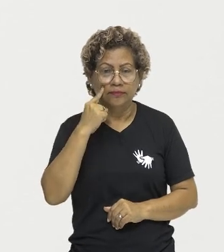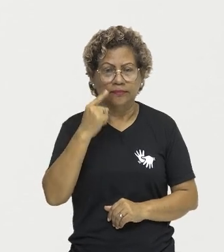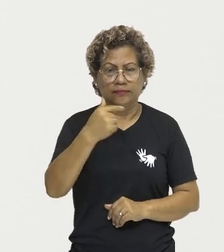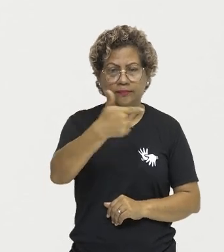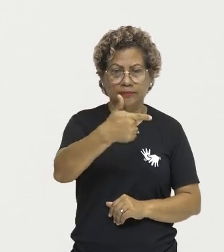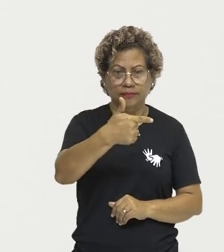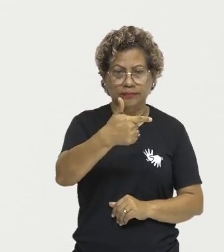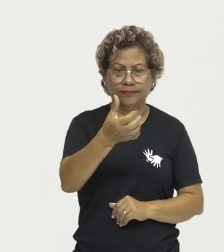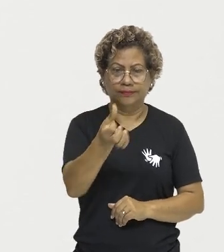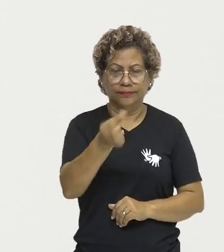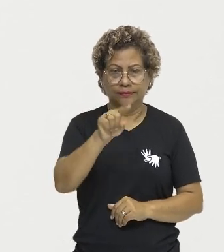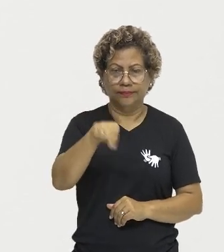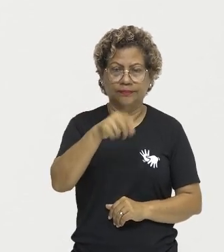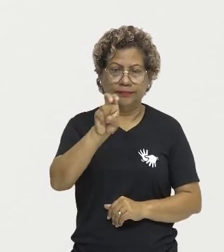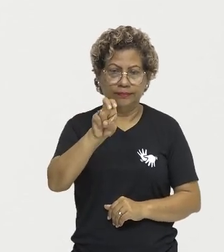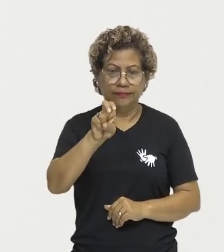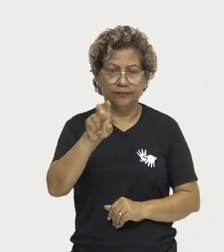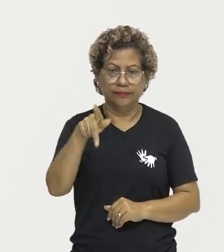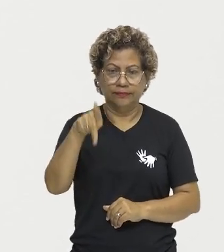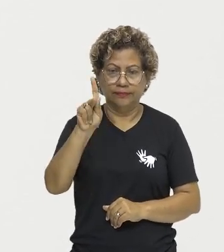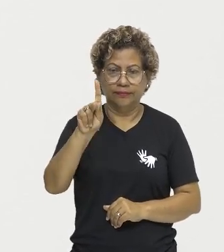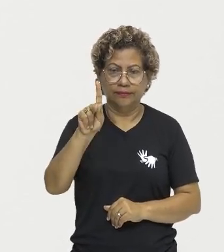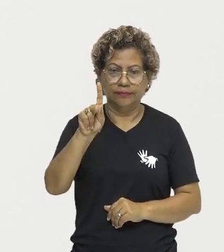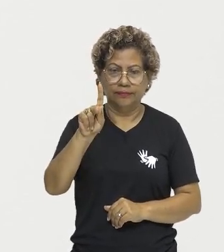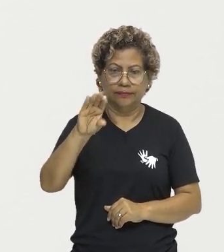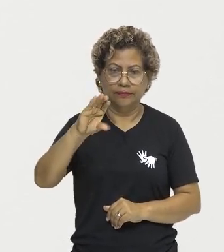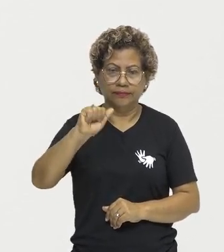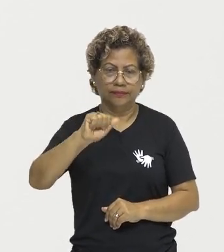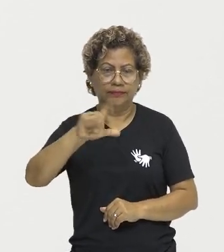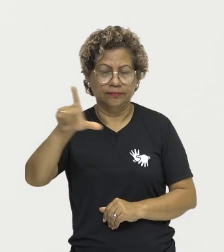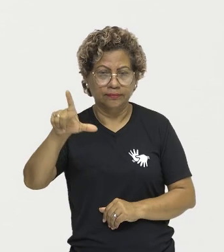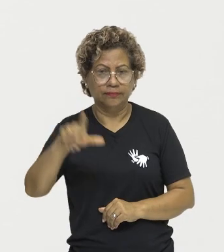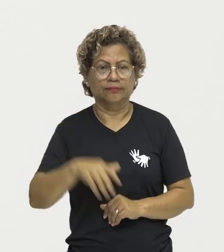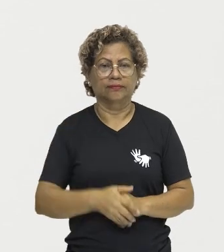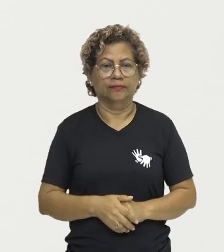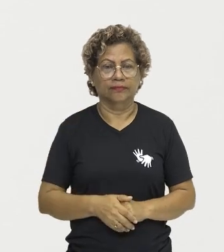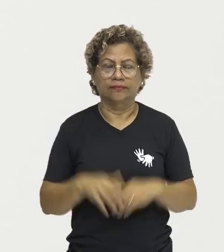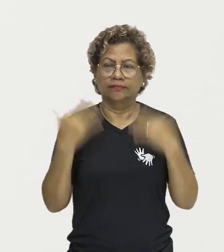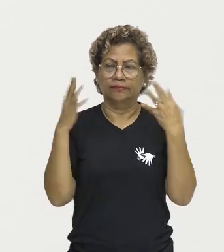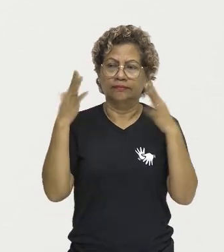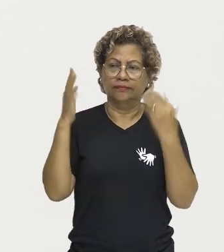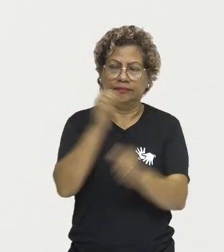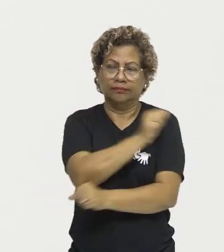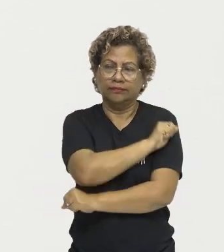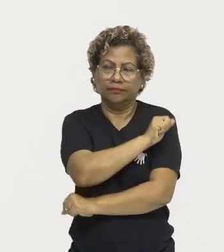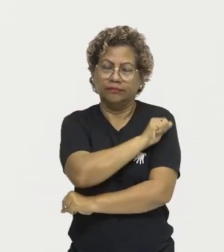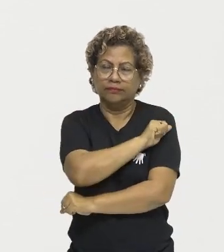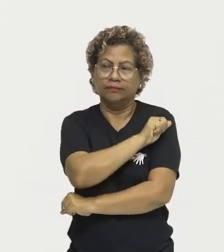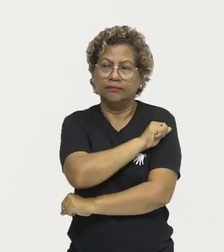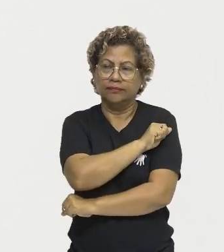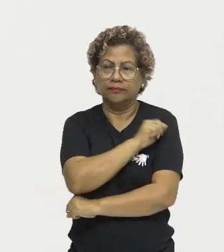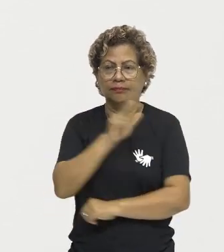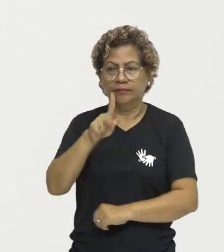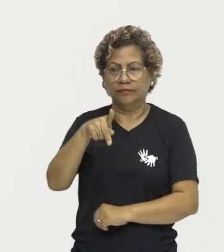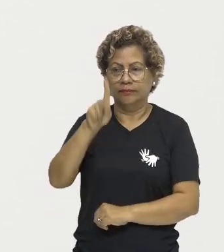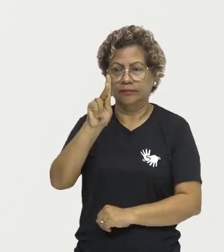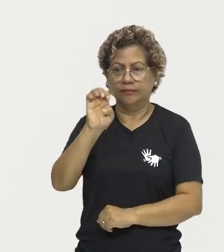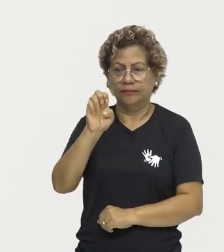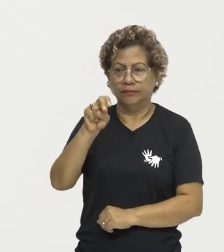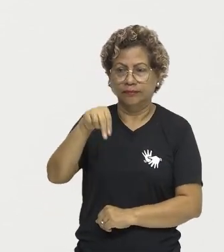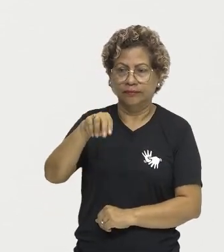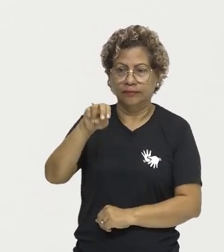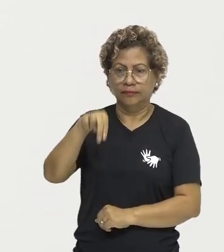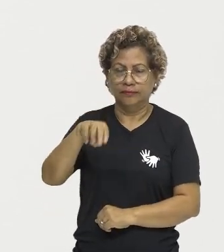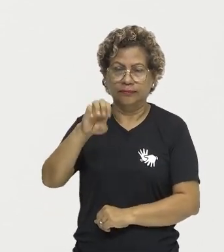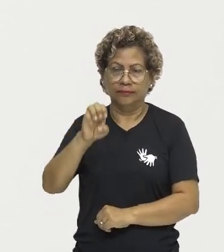a massa do ar expirada pelo corpo. Aí eu calculo a densidade, olha aqui. Densidade vai ser igual